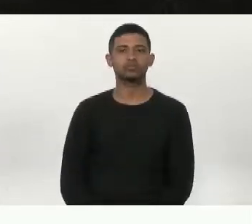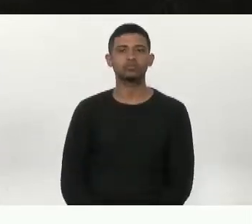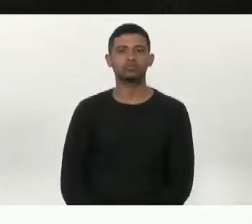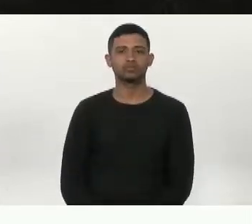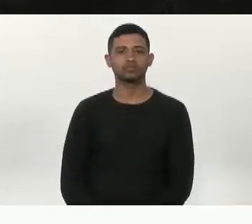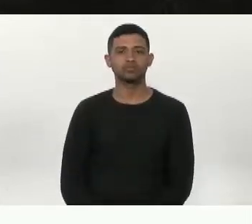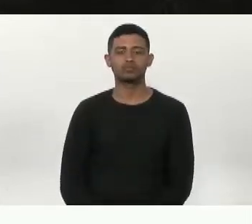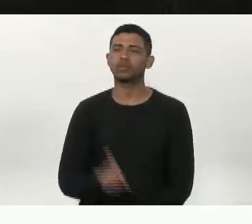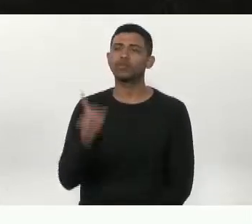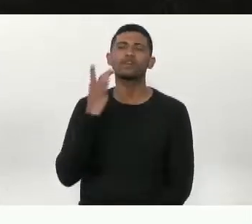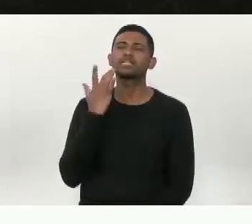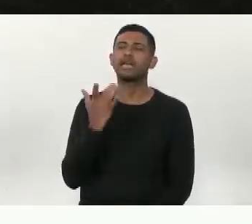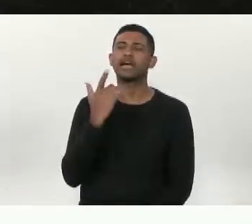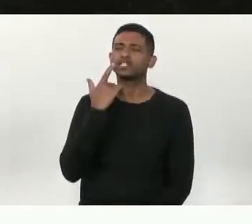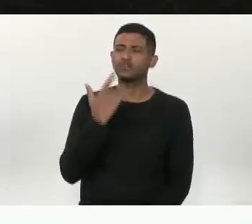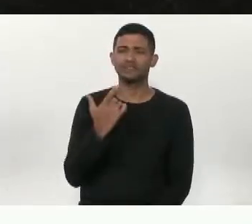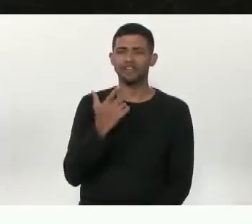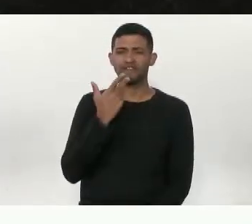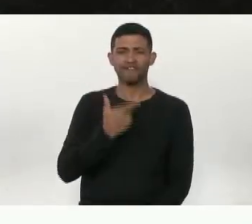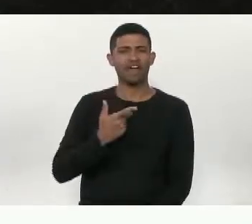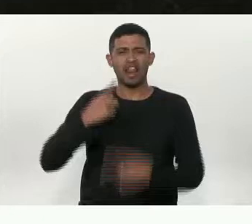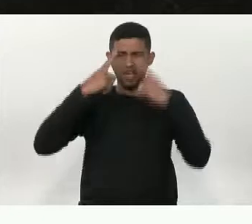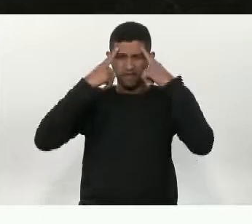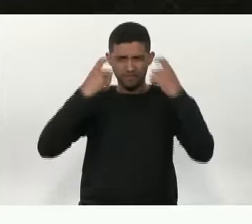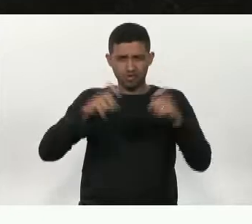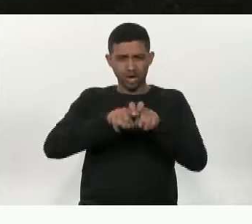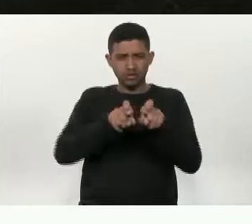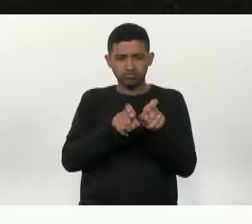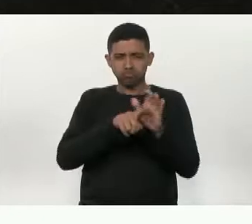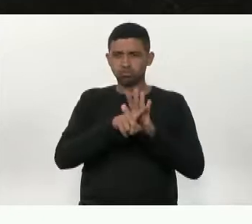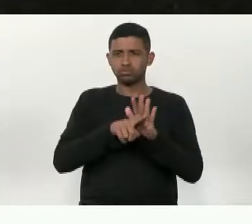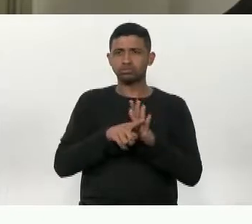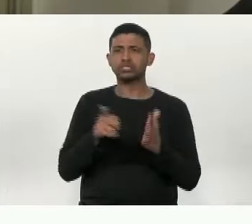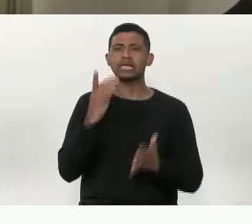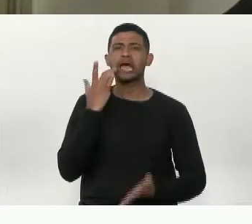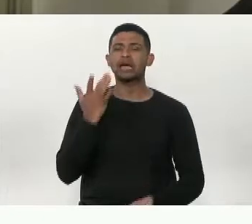senhor acha do conceito de violência obstétrica?